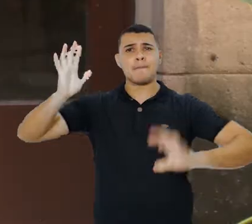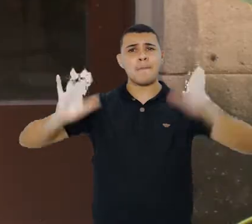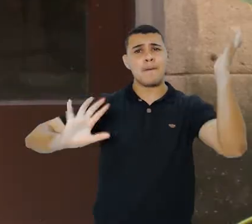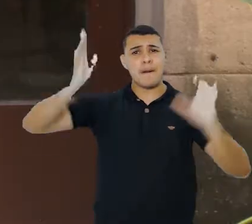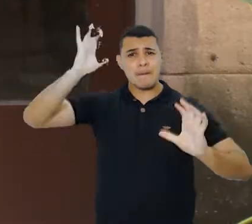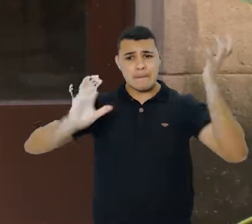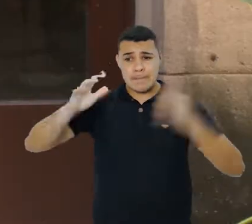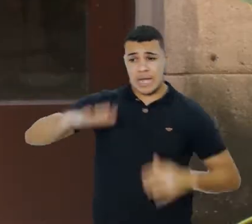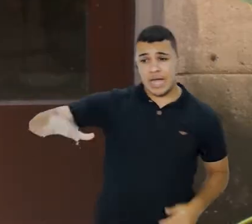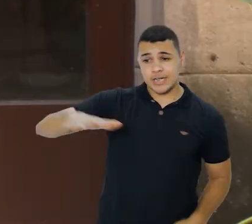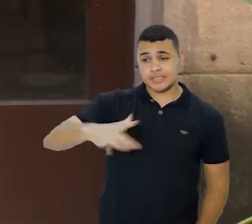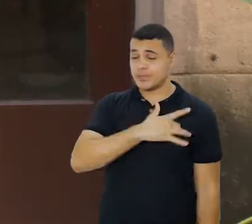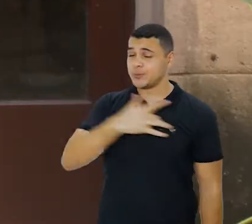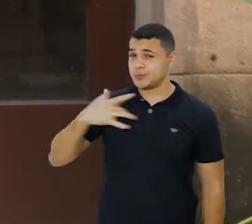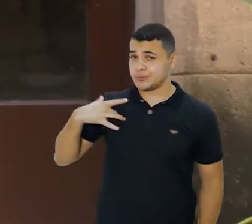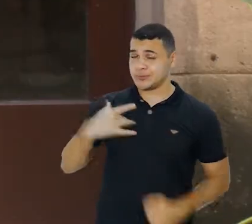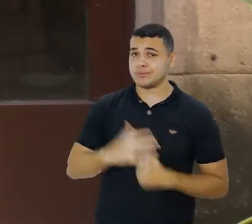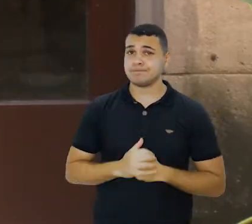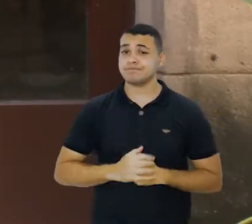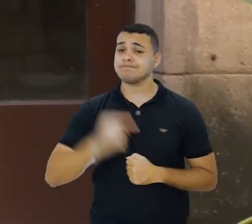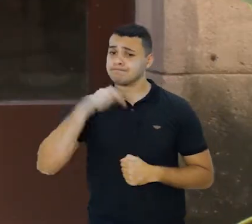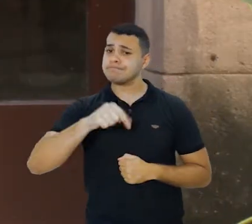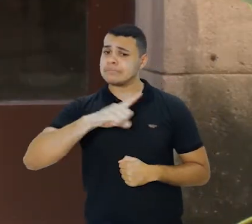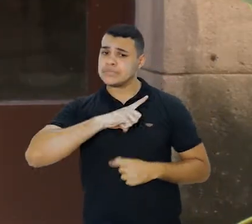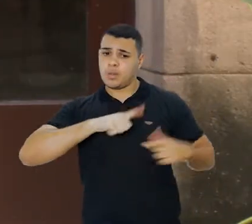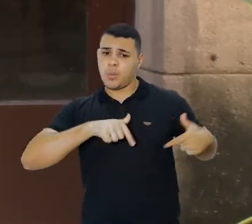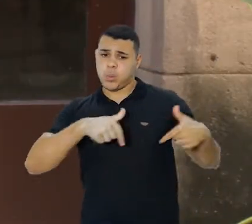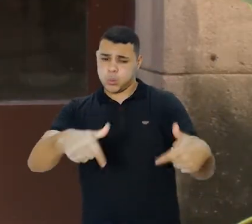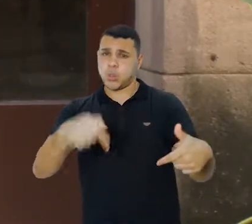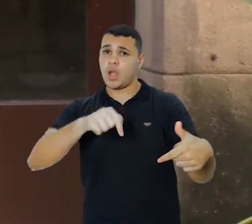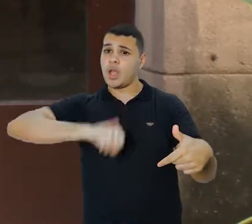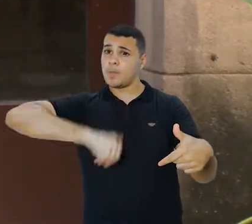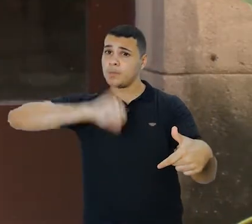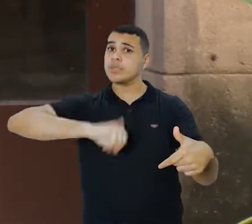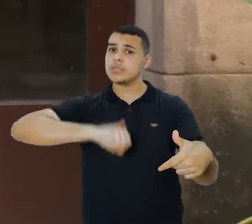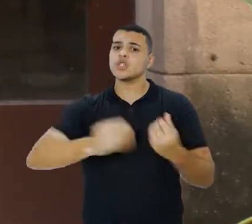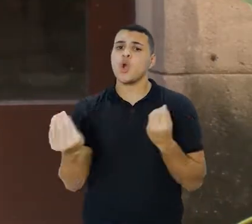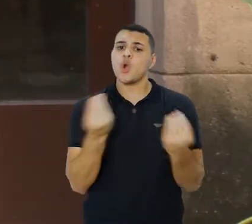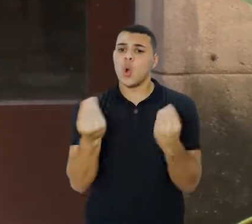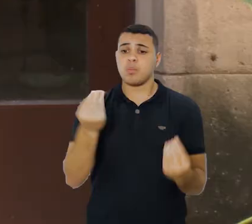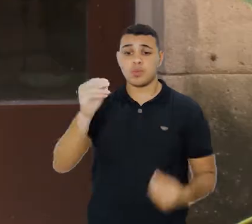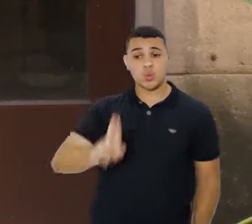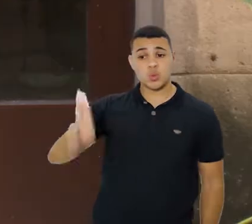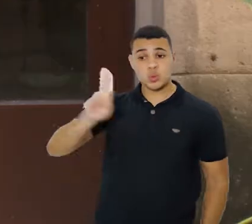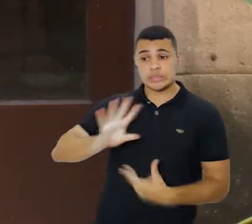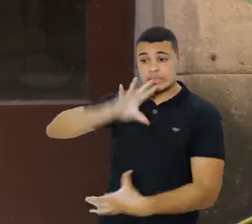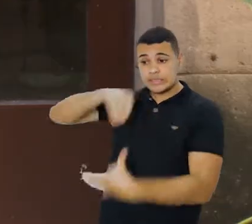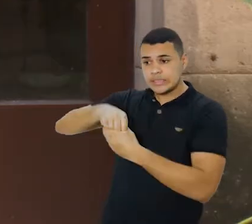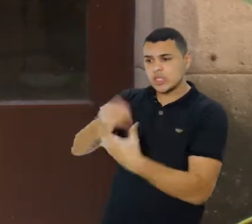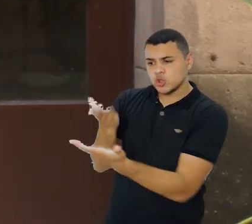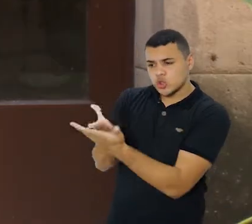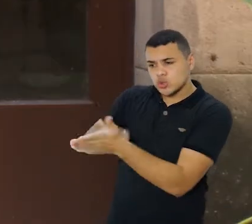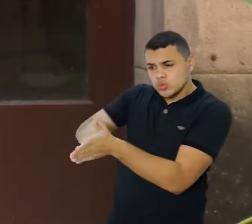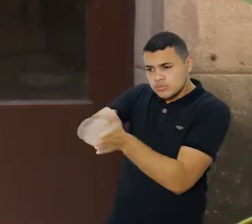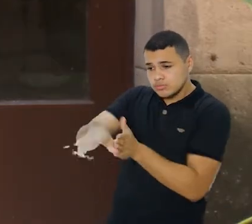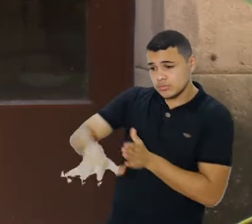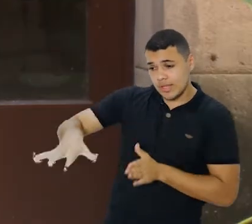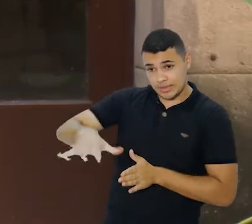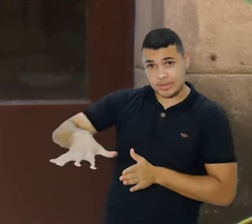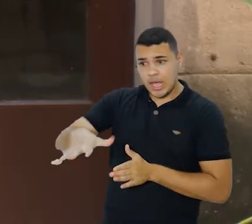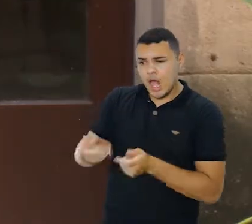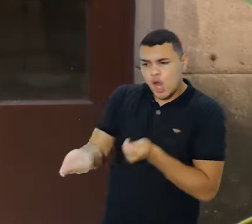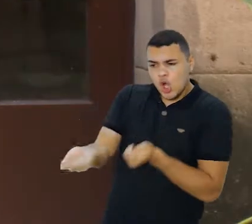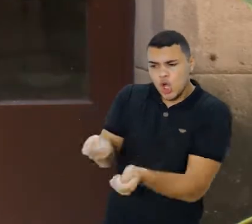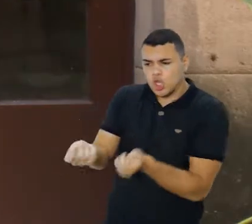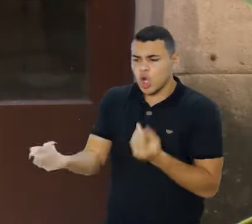eventos relacionados à saúde. São medidas frequentemente utilizadas nos estudos